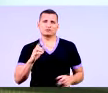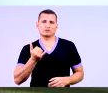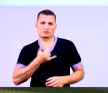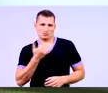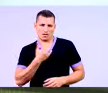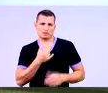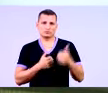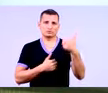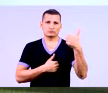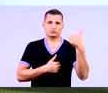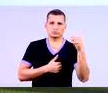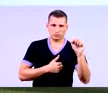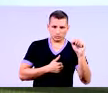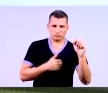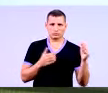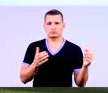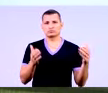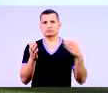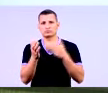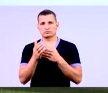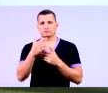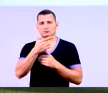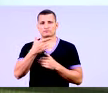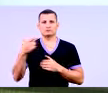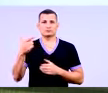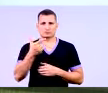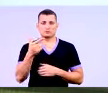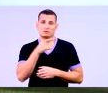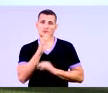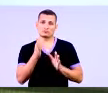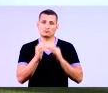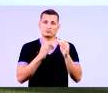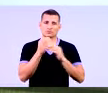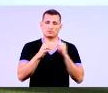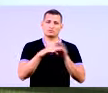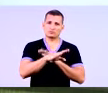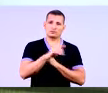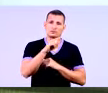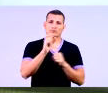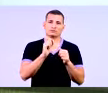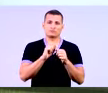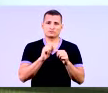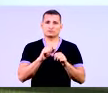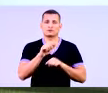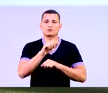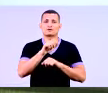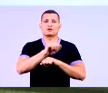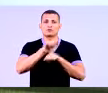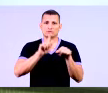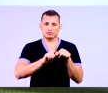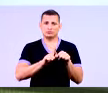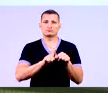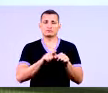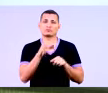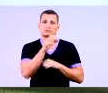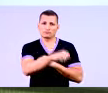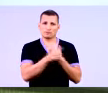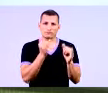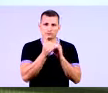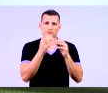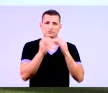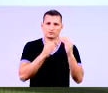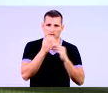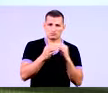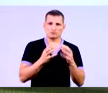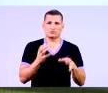22 anos ele já tem um banco de dados gravados ele vai fazer um algoritmo que vai buscar essa informação do banco de dados e vai calcular a idade